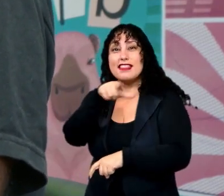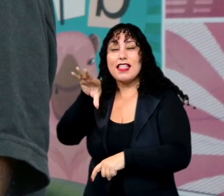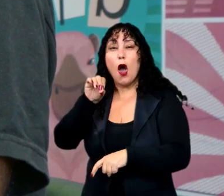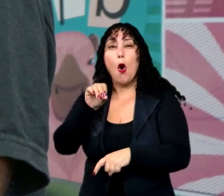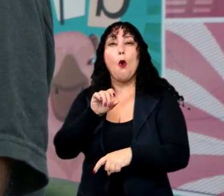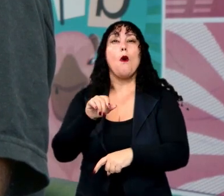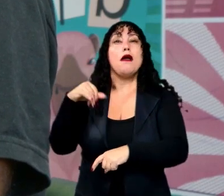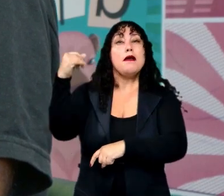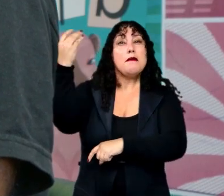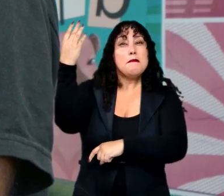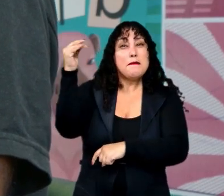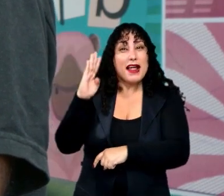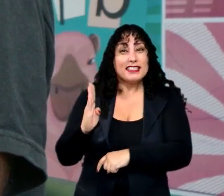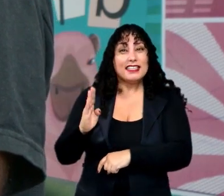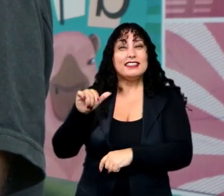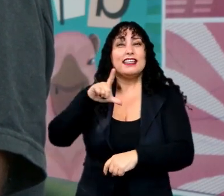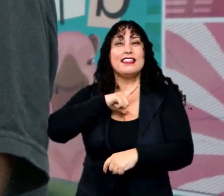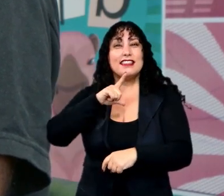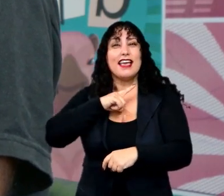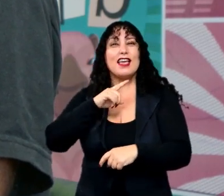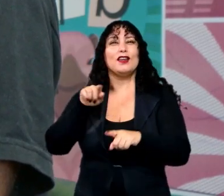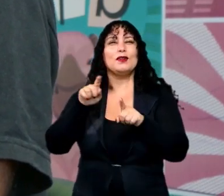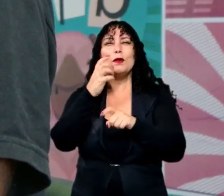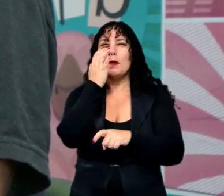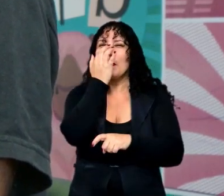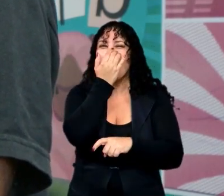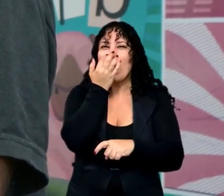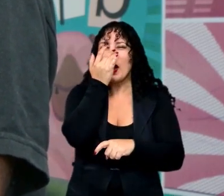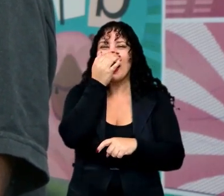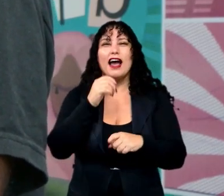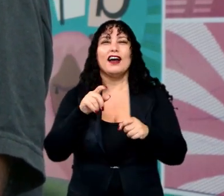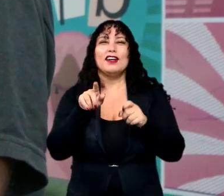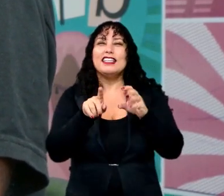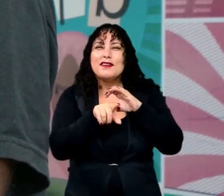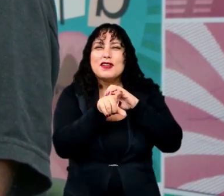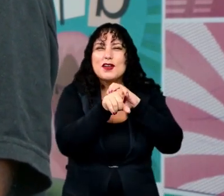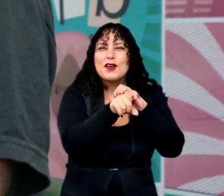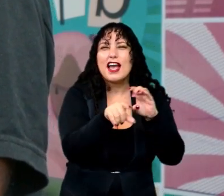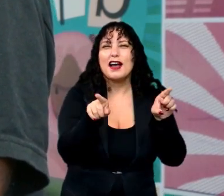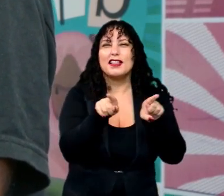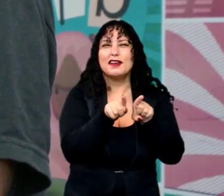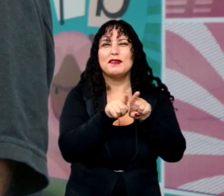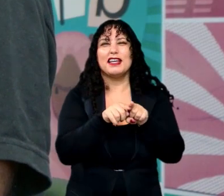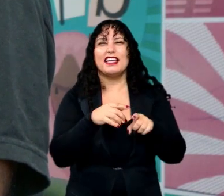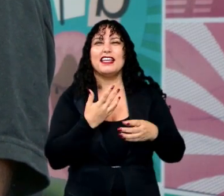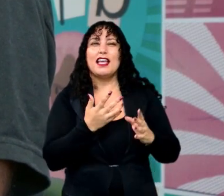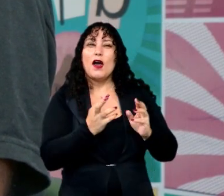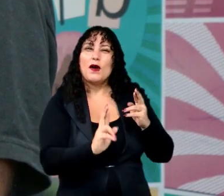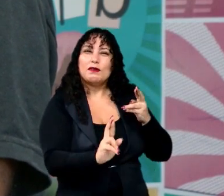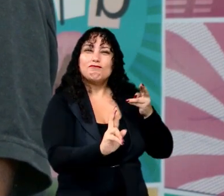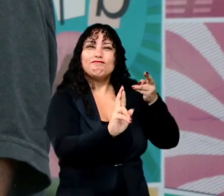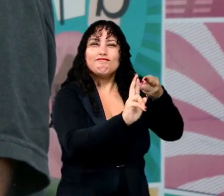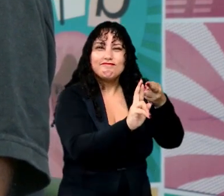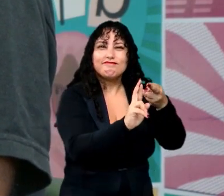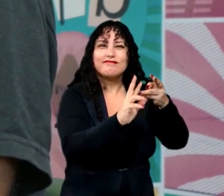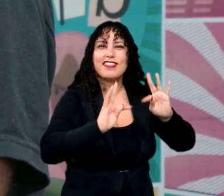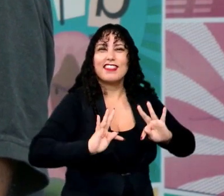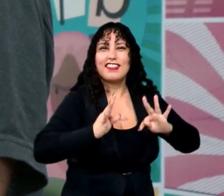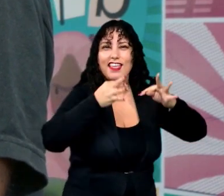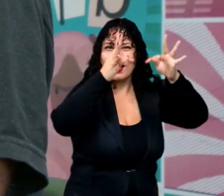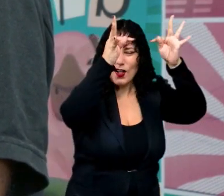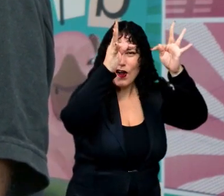morango da goiaba nós estamos tendo a ág Brasília também que é um centro de referência para inovações